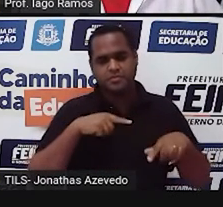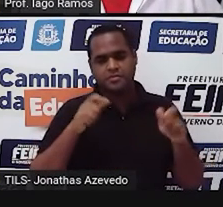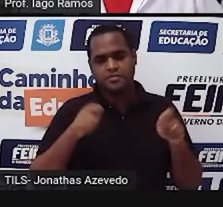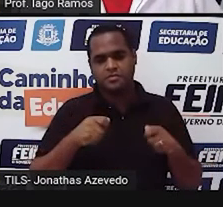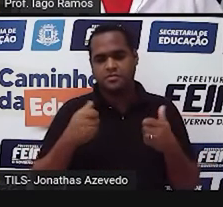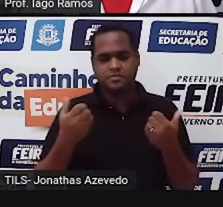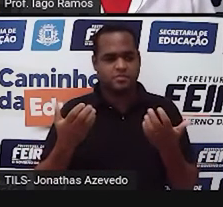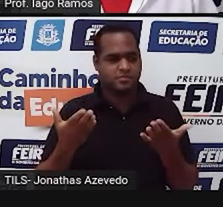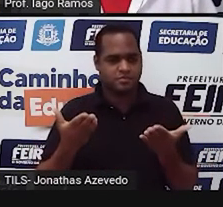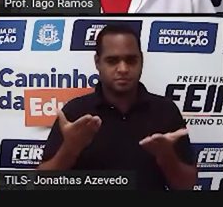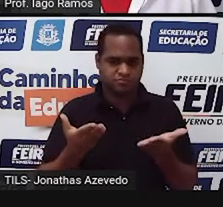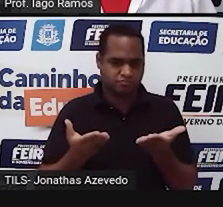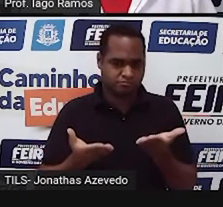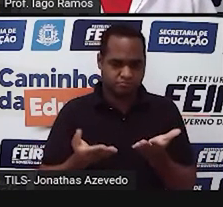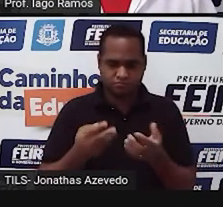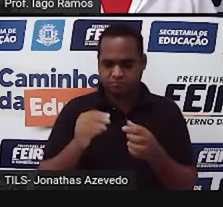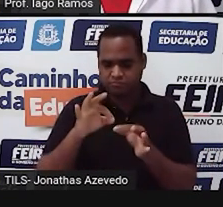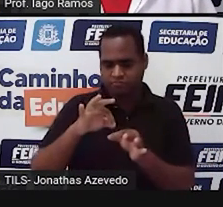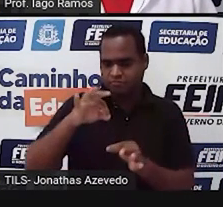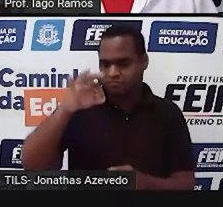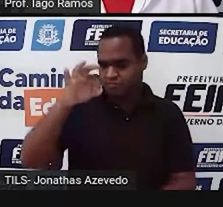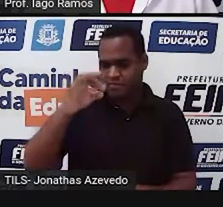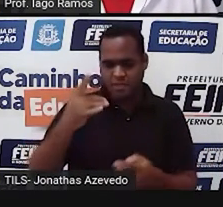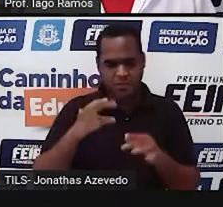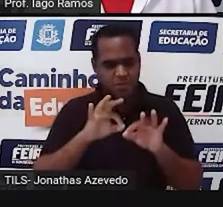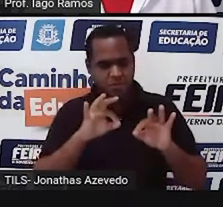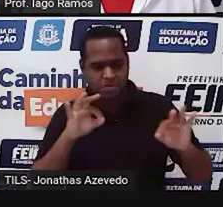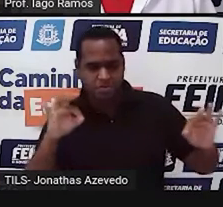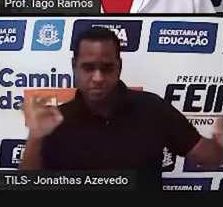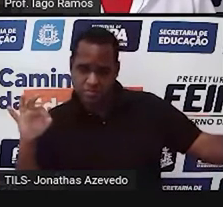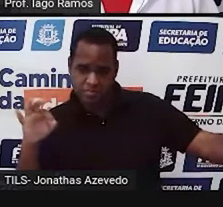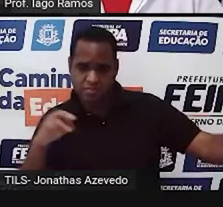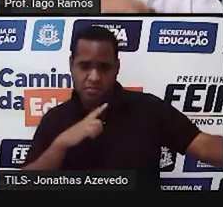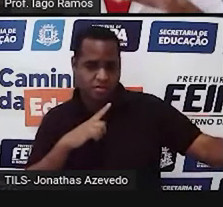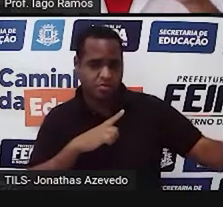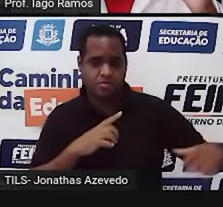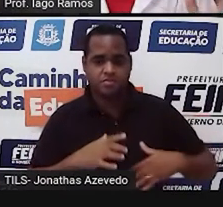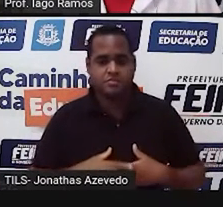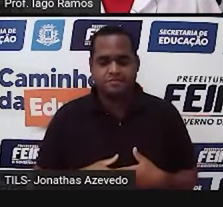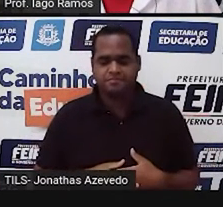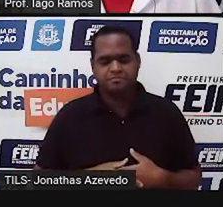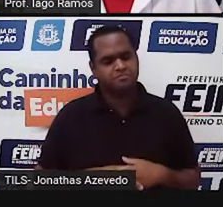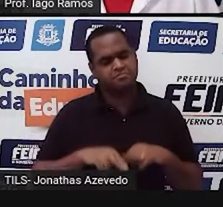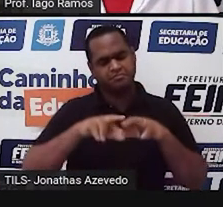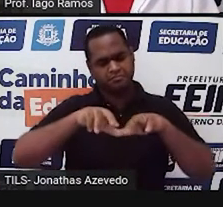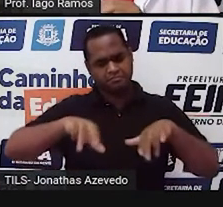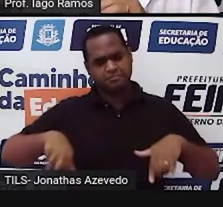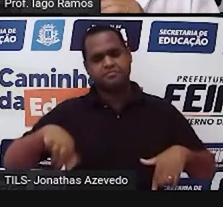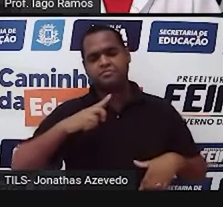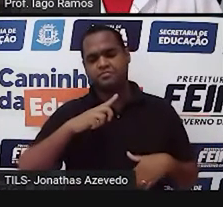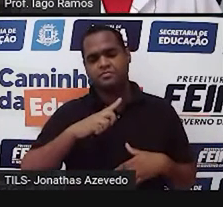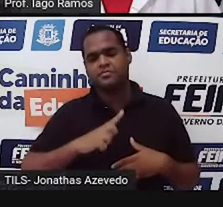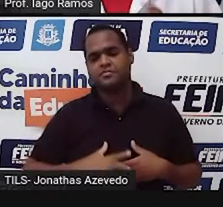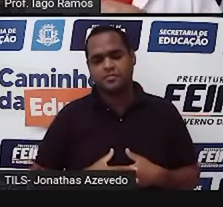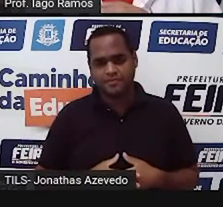medir um comprimento de alguma coisa também a gente pode usar número racional enfim né em toda